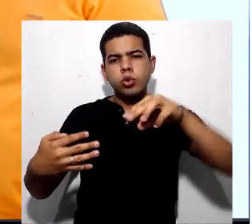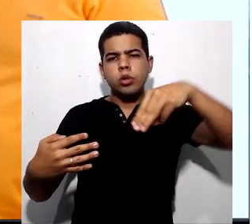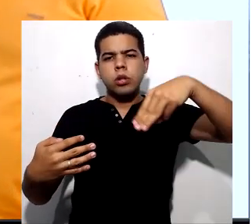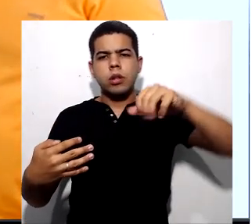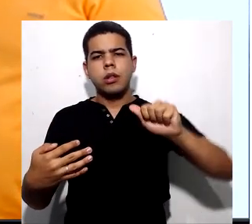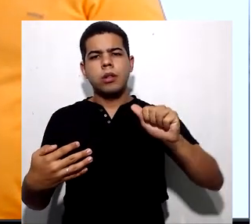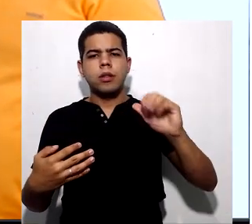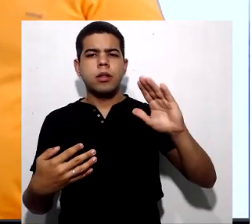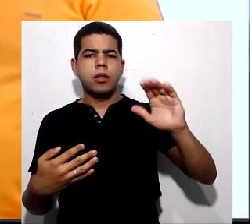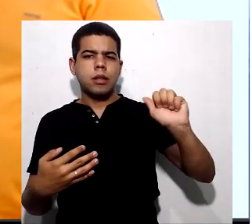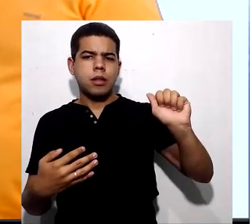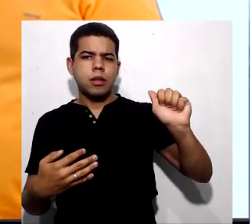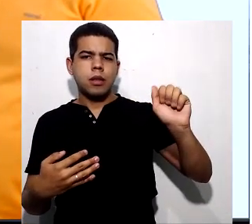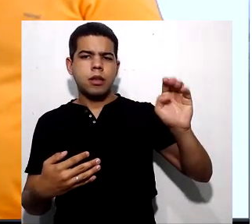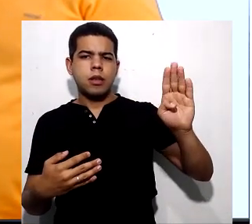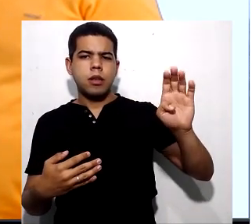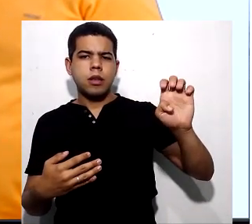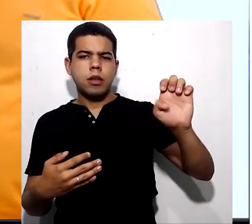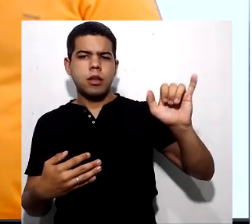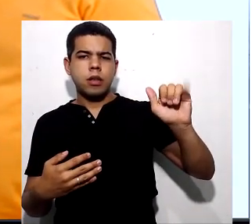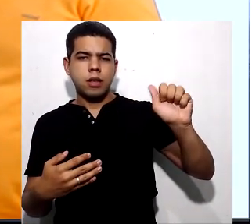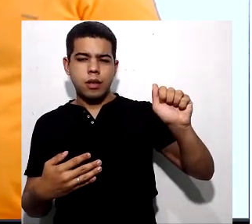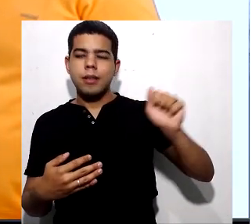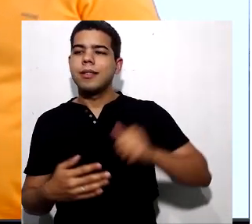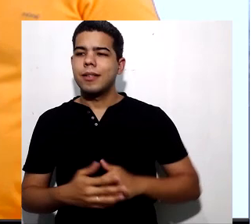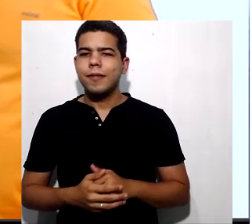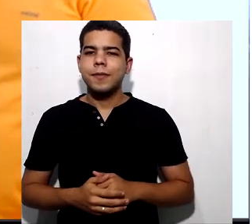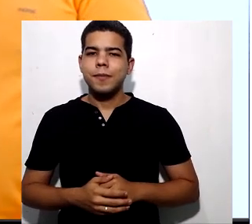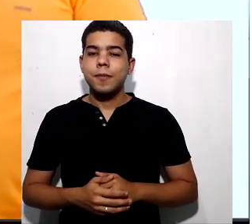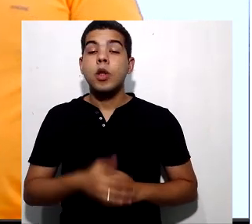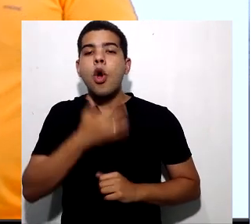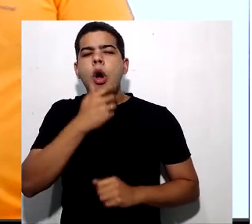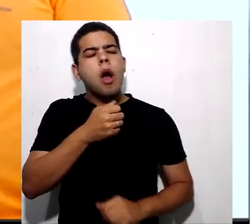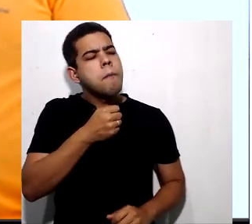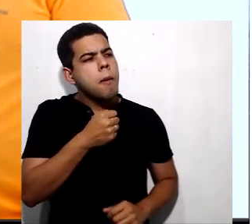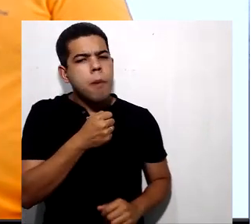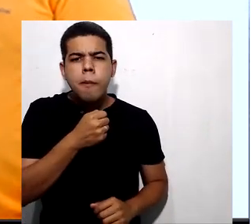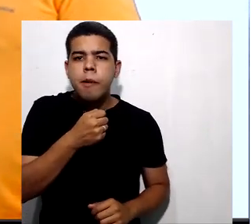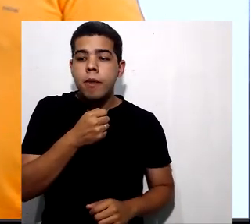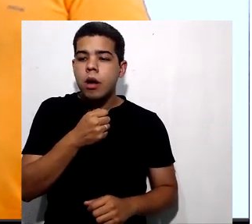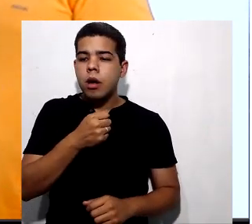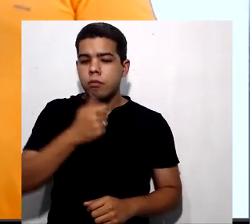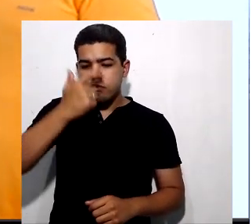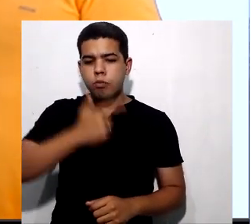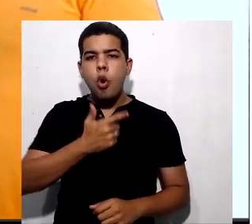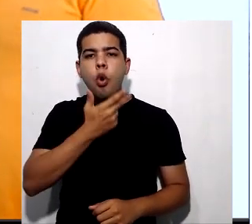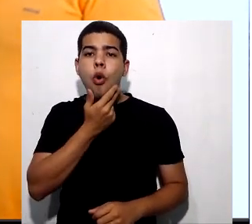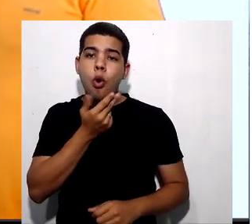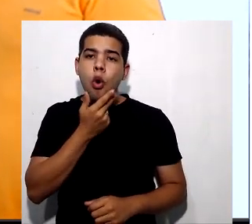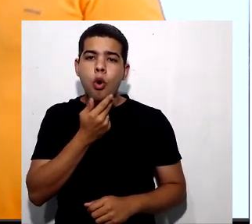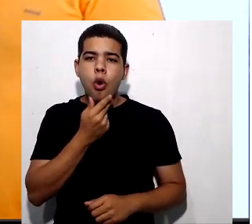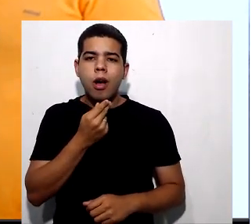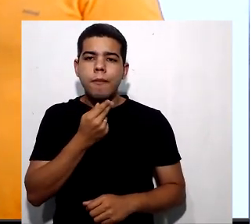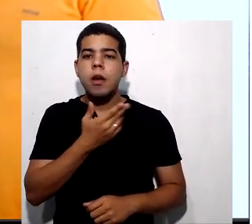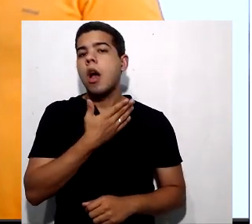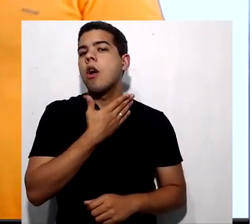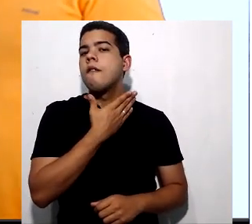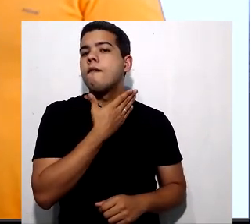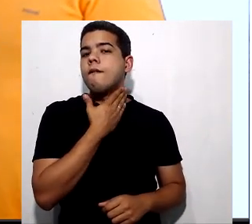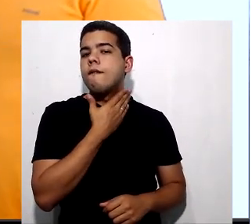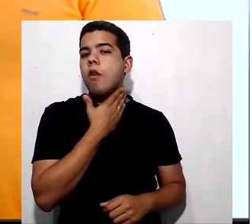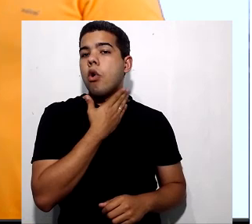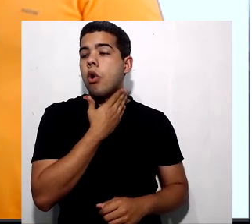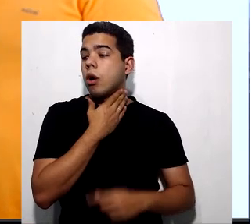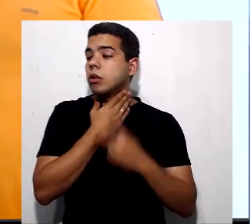seguinte, você vê justamente que Rodrigo é o narrador masculino, certo? É uma voz que Clarice coloca